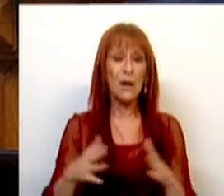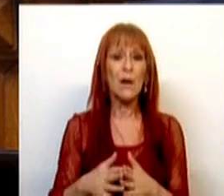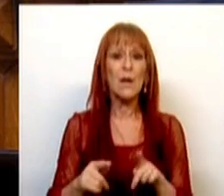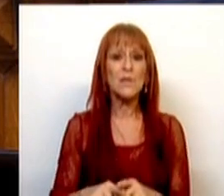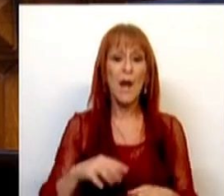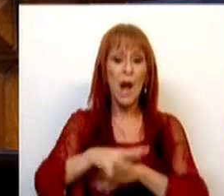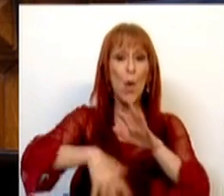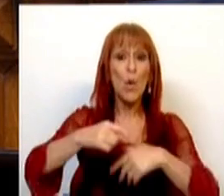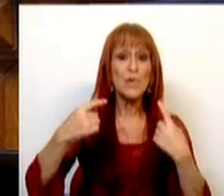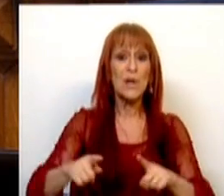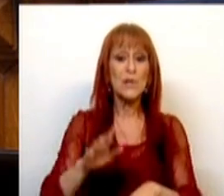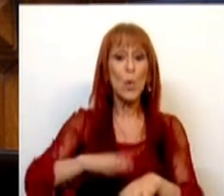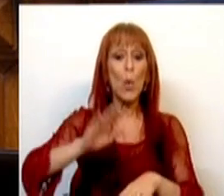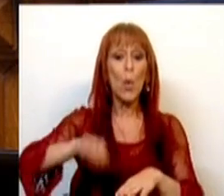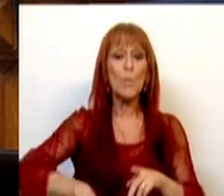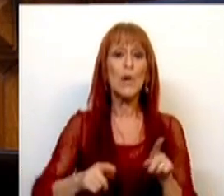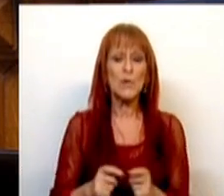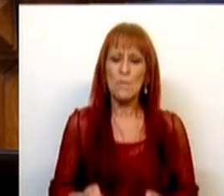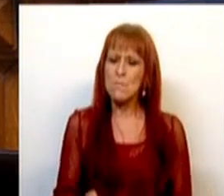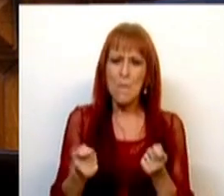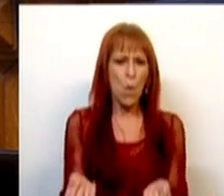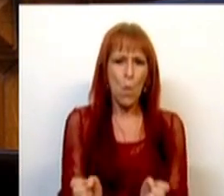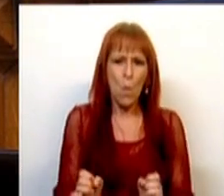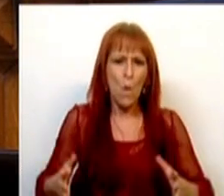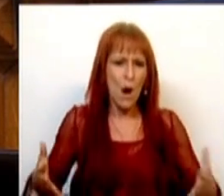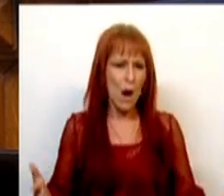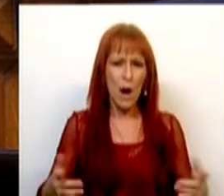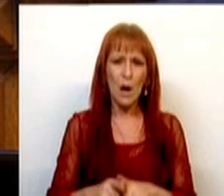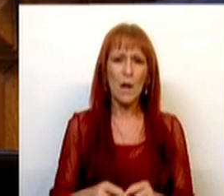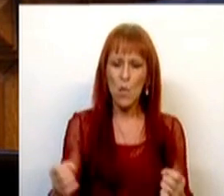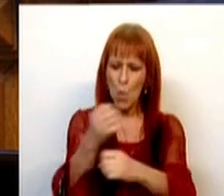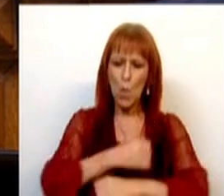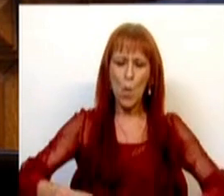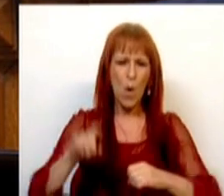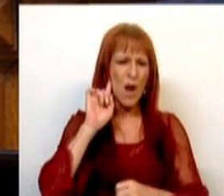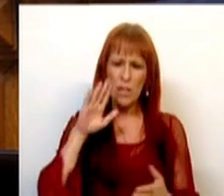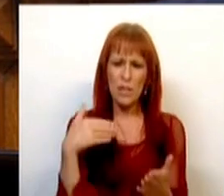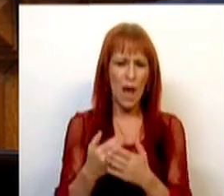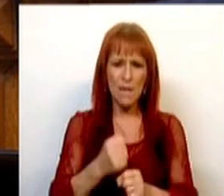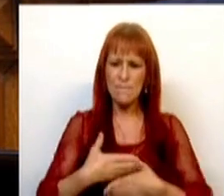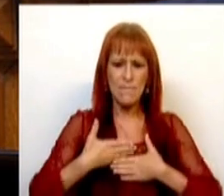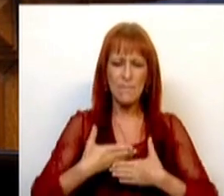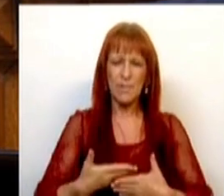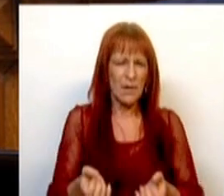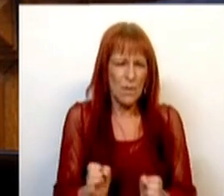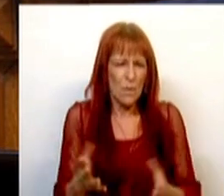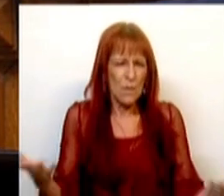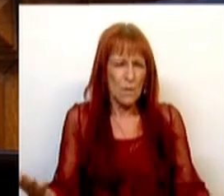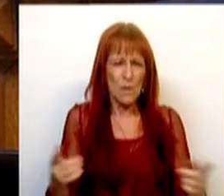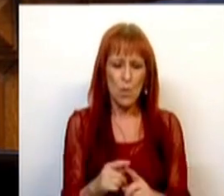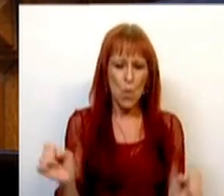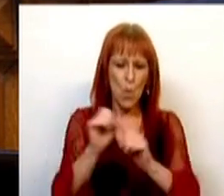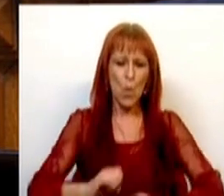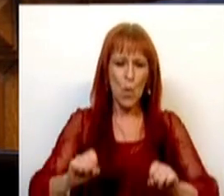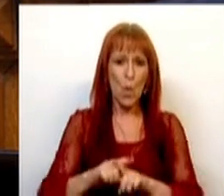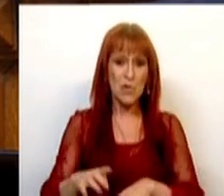que esse caos resulta do desinvestimento, da ausência de valorização de carreiras, da